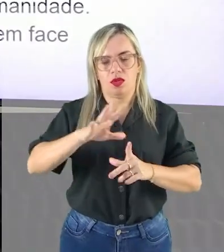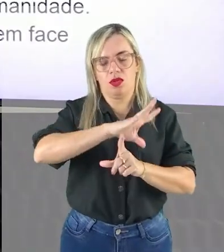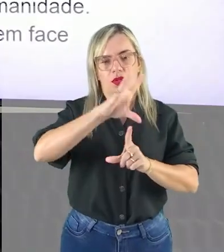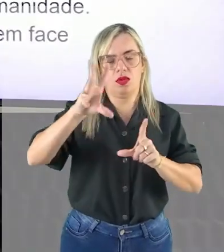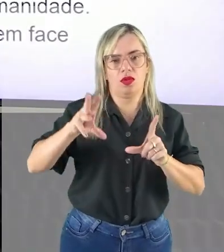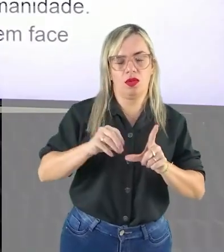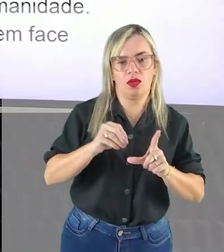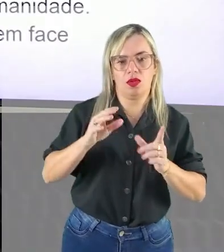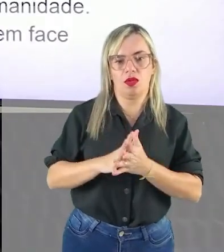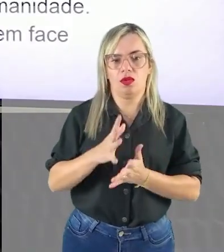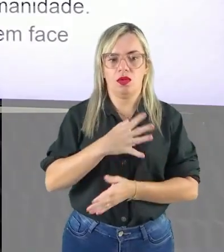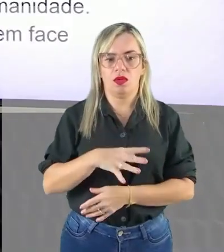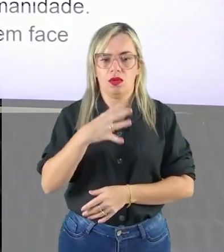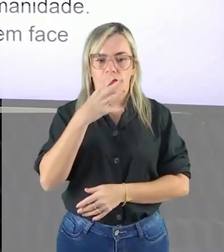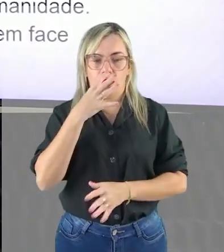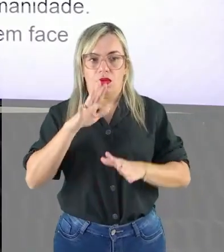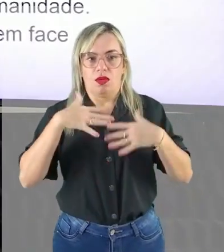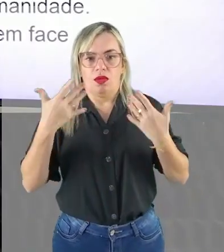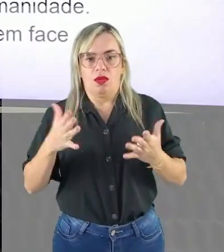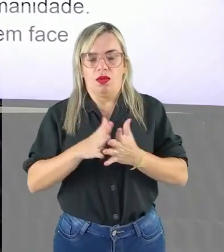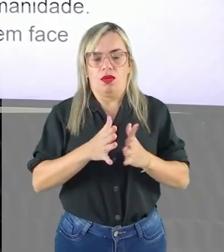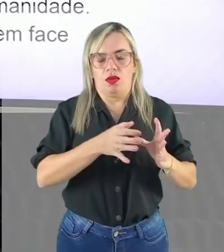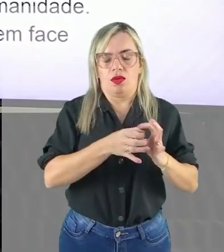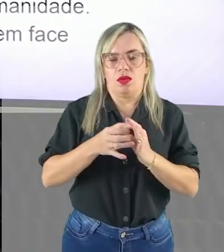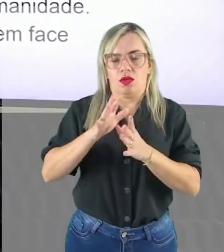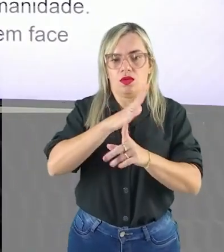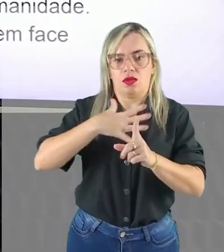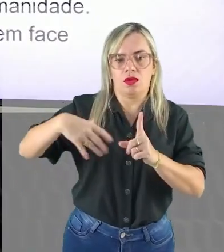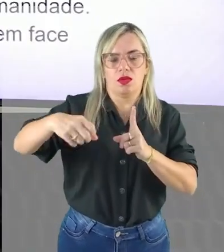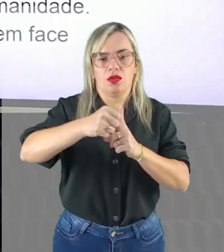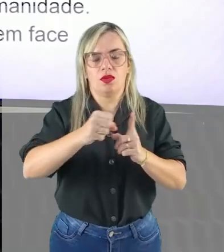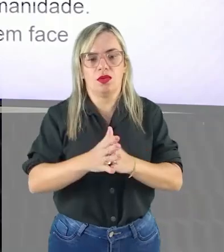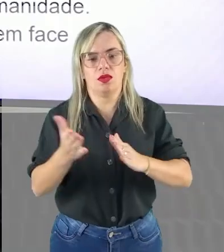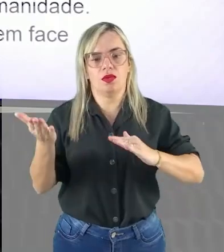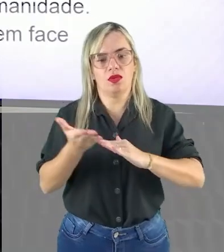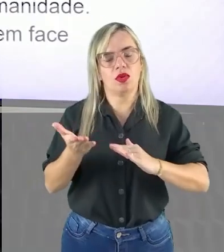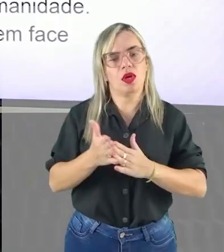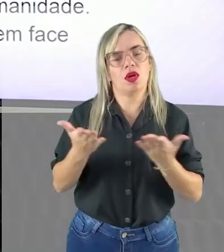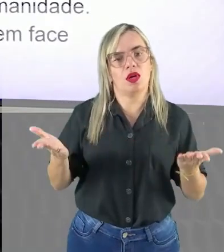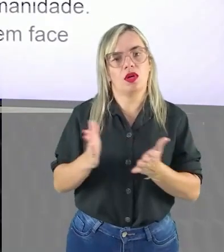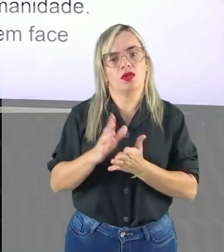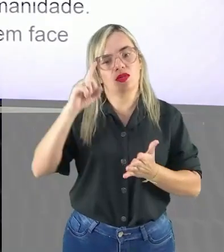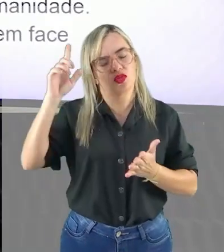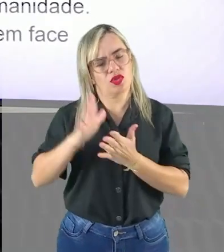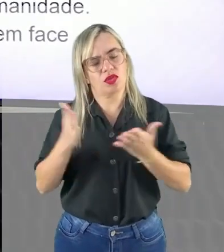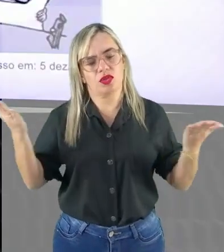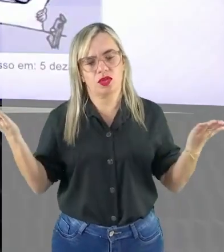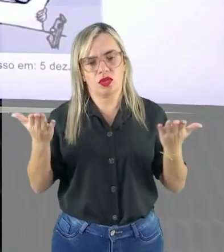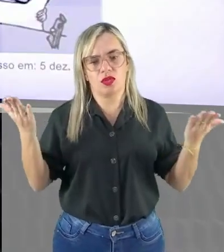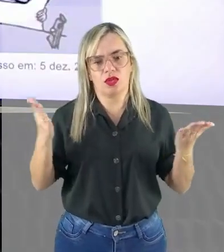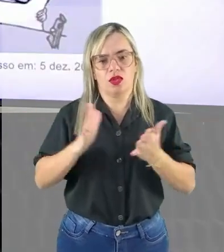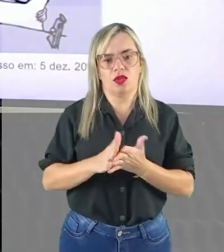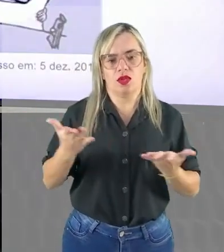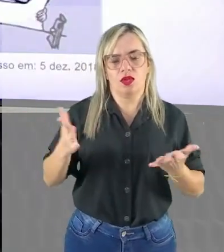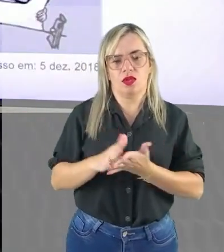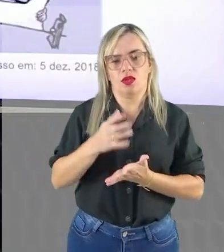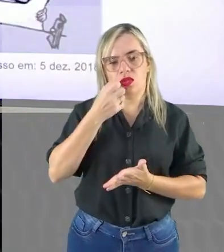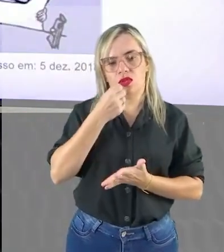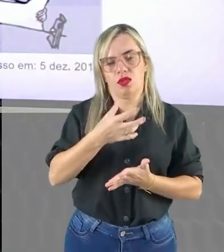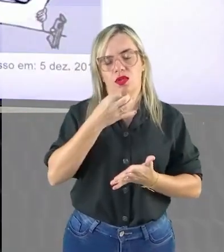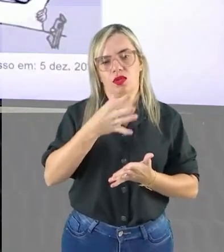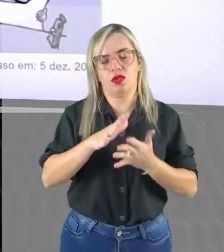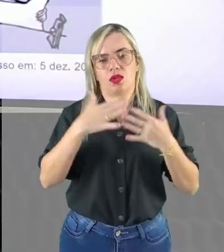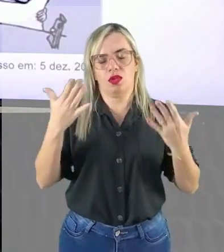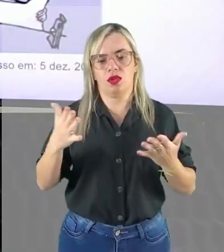uma situação de assombro, não é isso? Que assola sociedades contemporâneas. Seu efeito de humor reside na crítica. Bora ver onde há a crítica aqui.